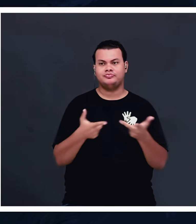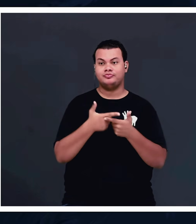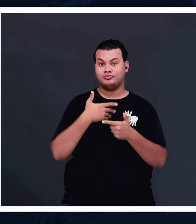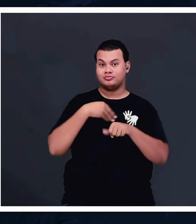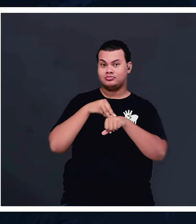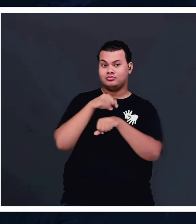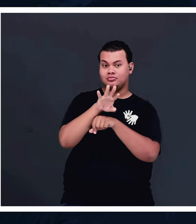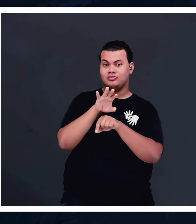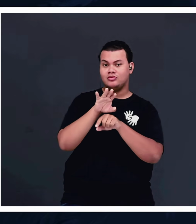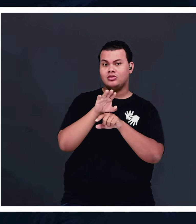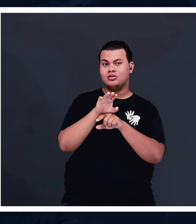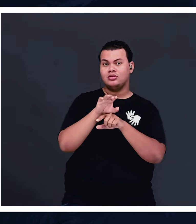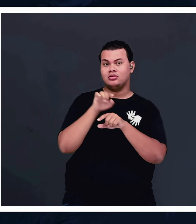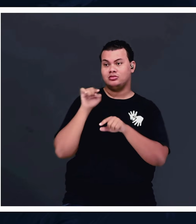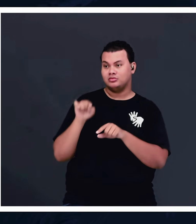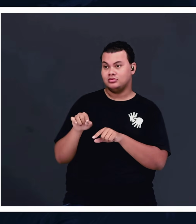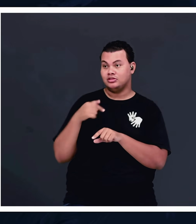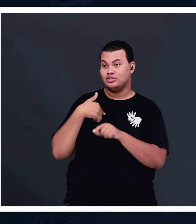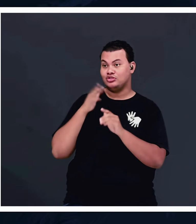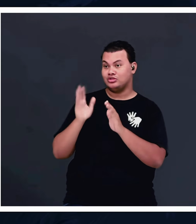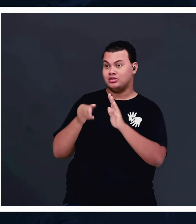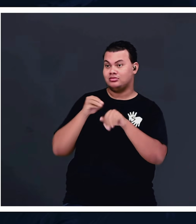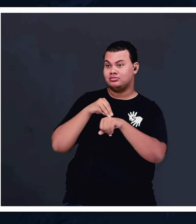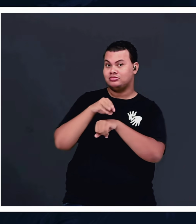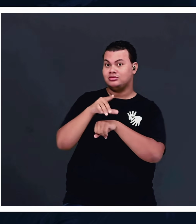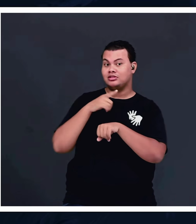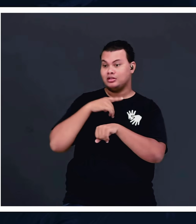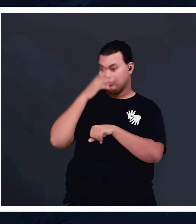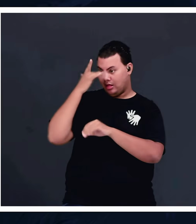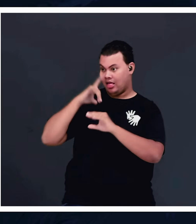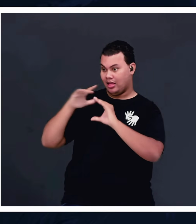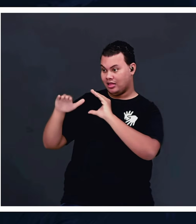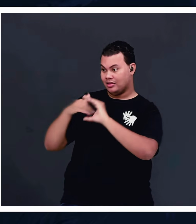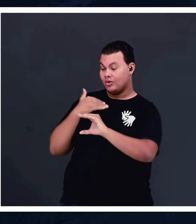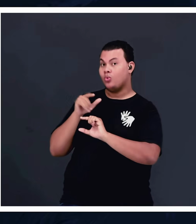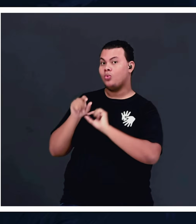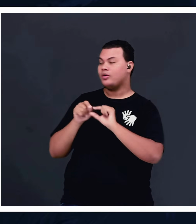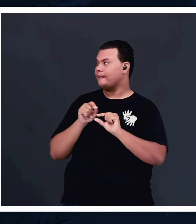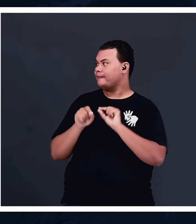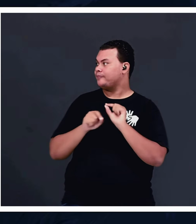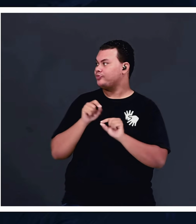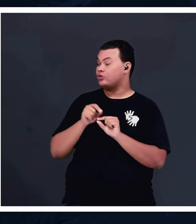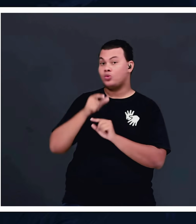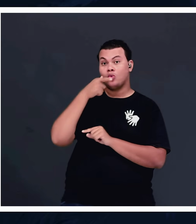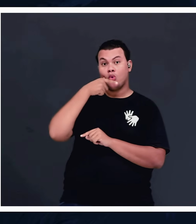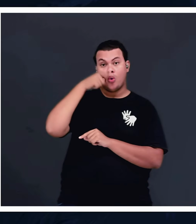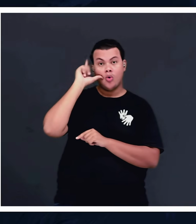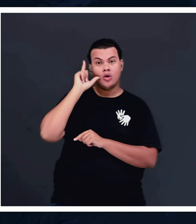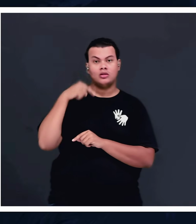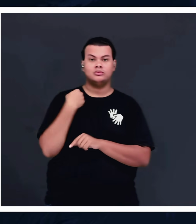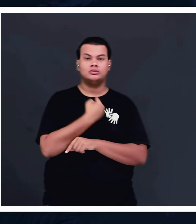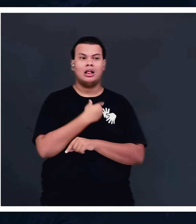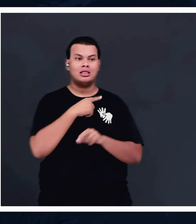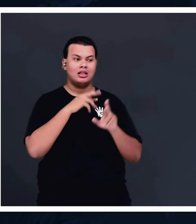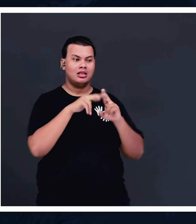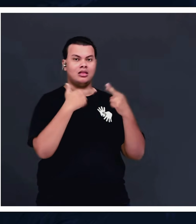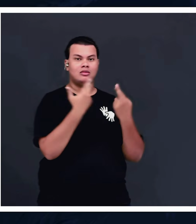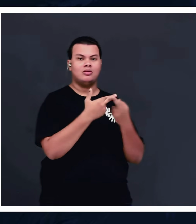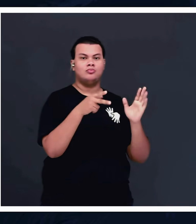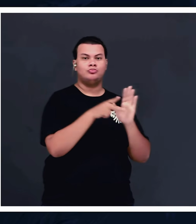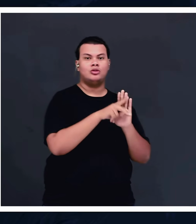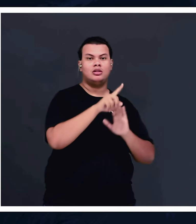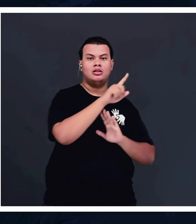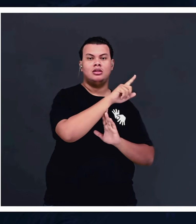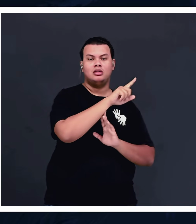estou falando isso e falei de algo que eu soube, que ontem tivemos uma reunião do FTL, lá